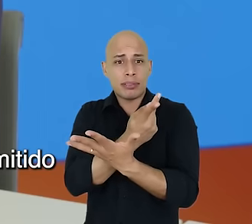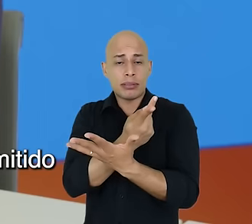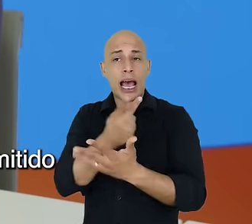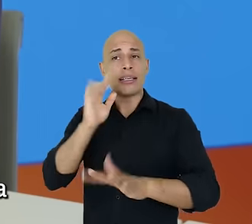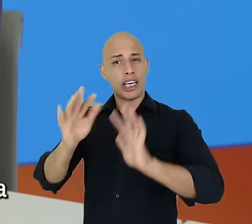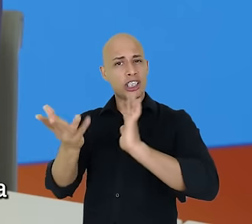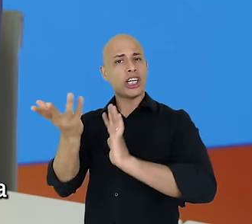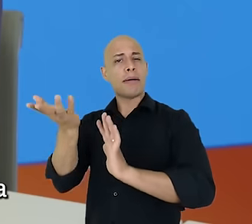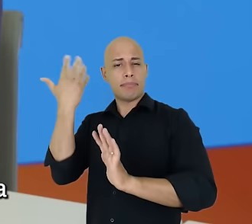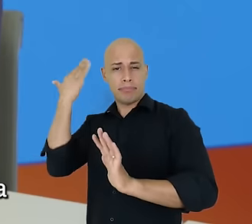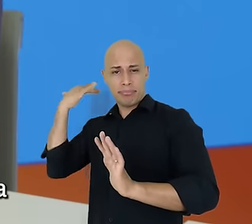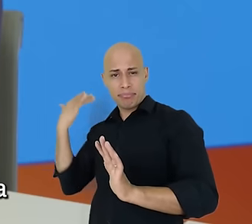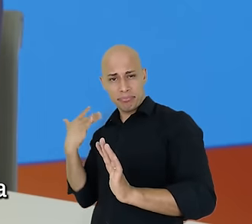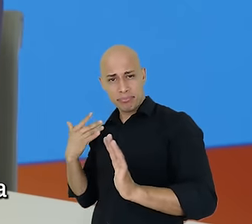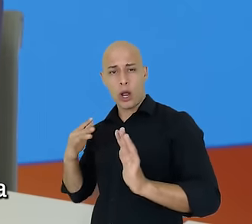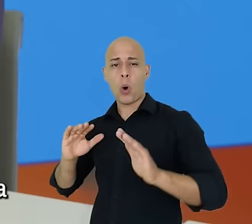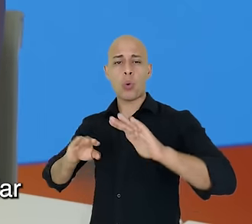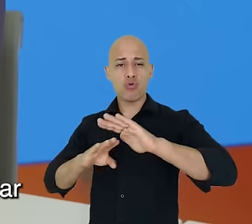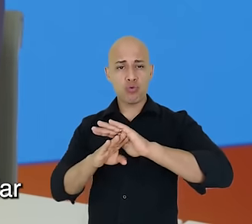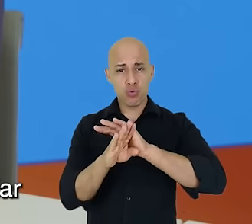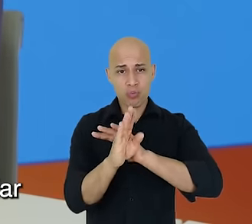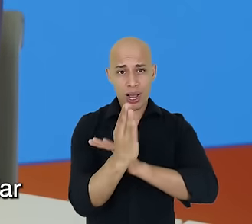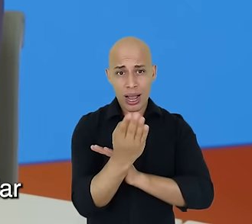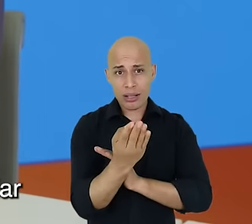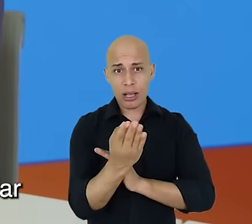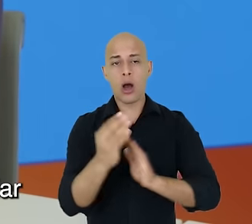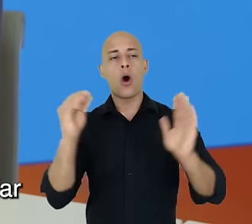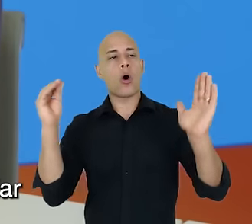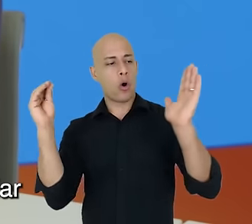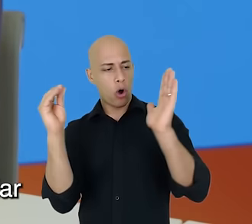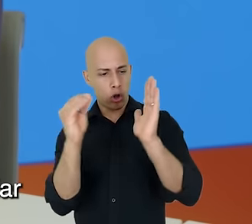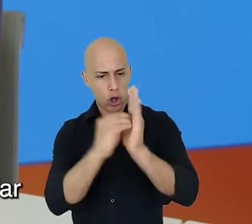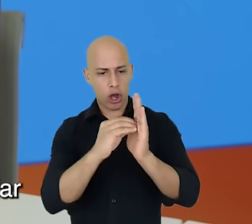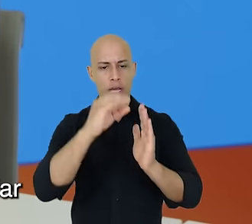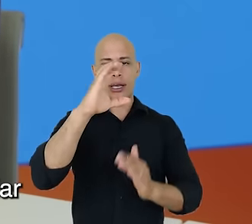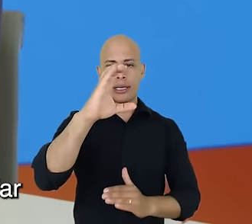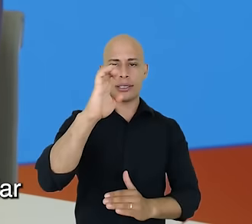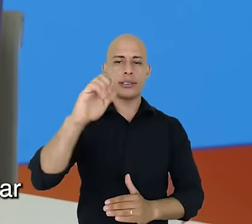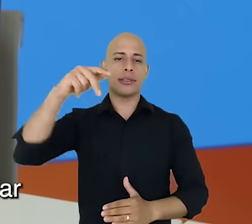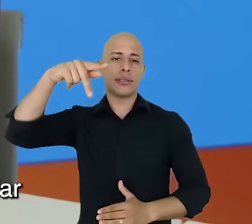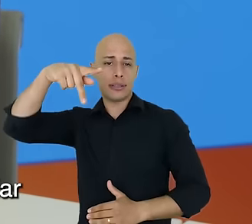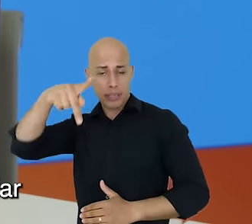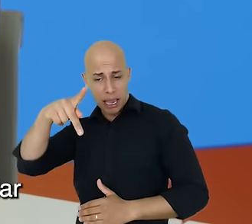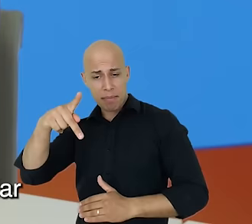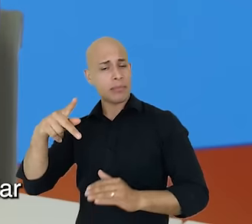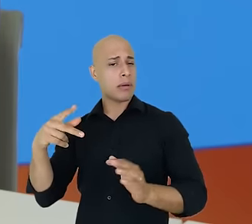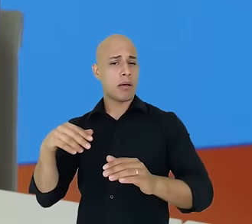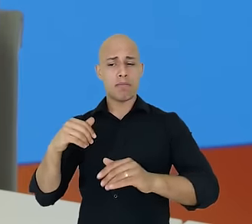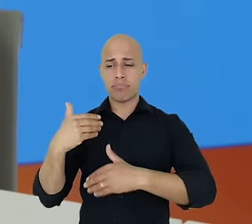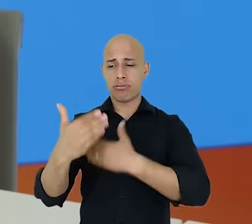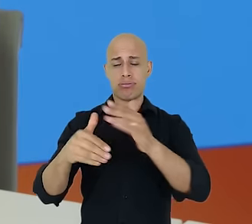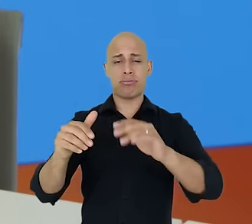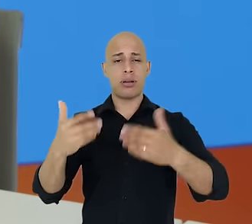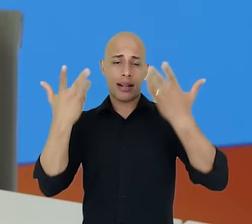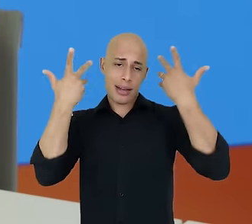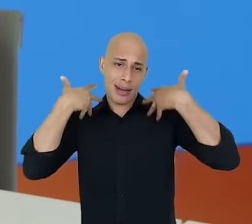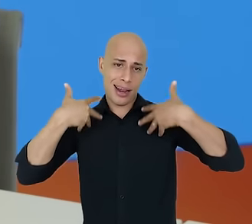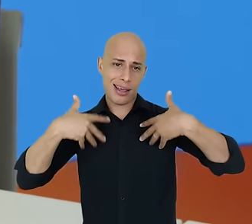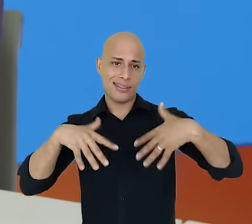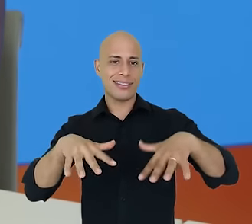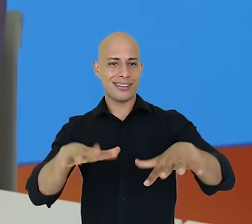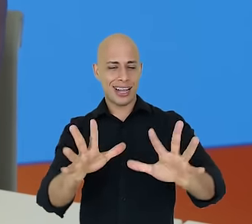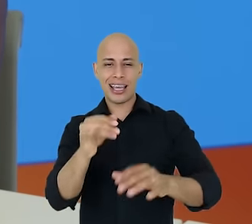nota fiscal ali na nota fiscal do serviço eletrônica do Meio coloca de novo o CEP ali que o negócio vai desenrolar né na emissão nota